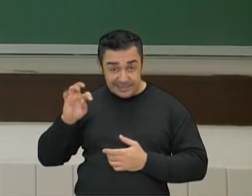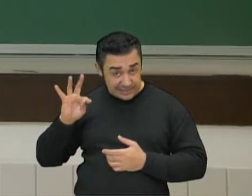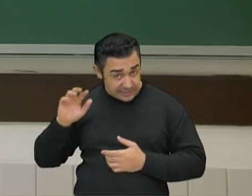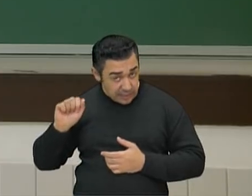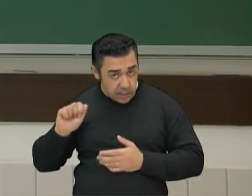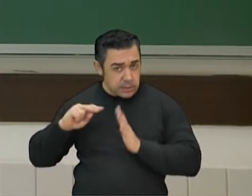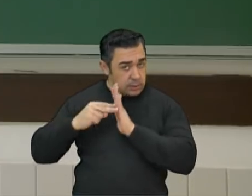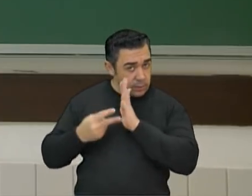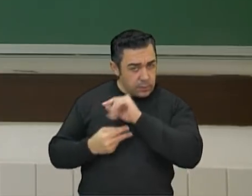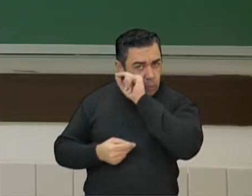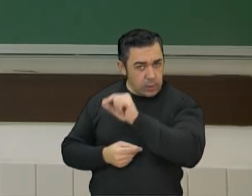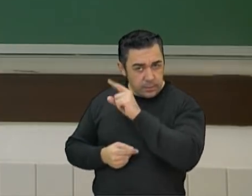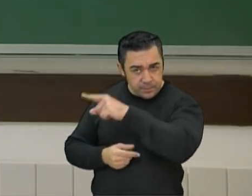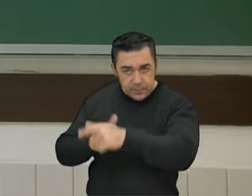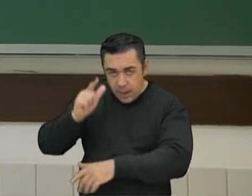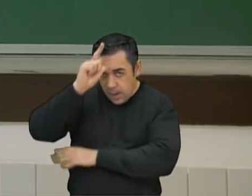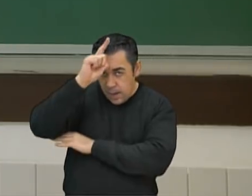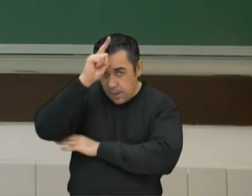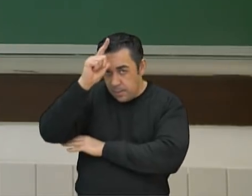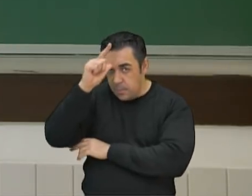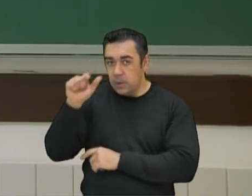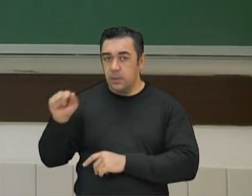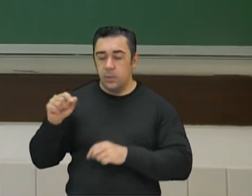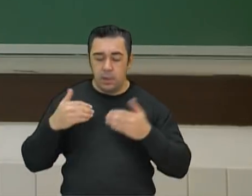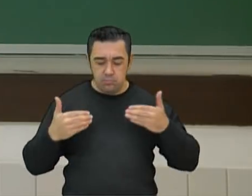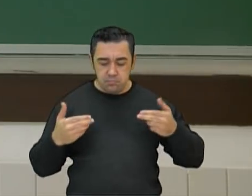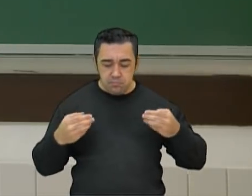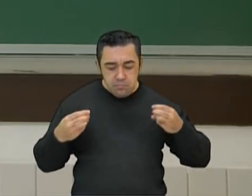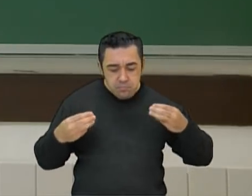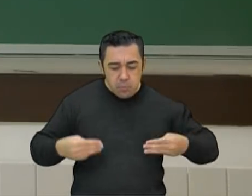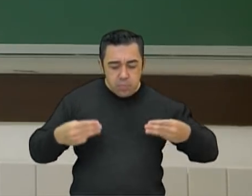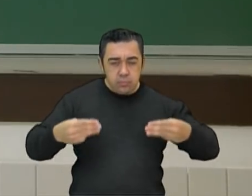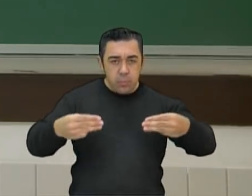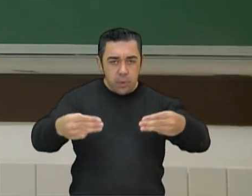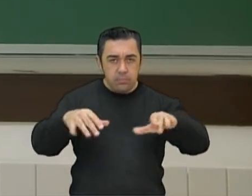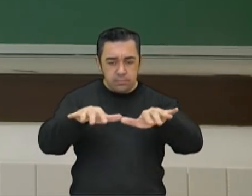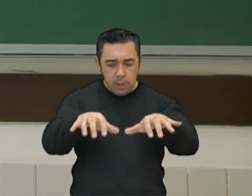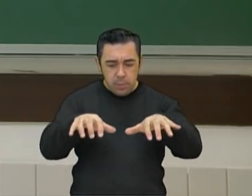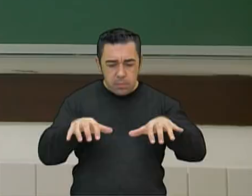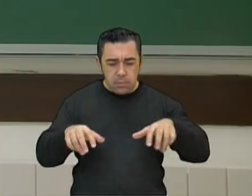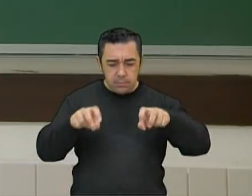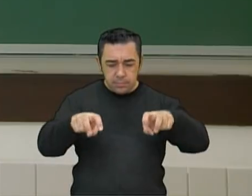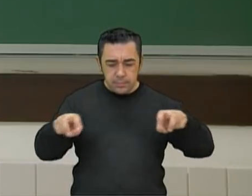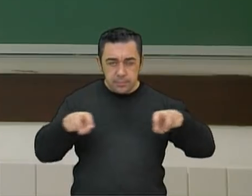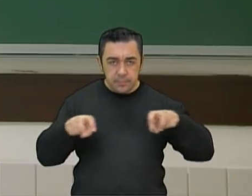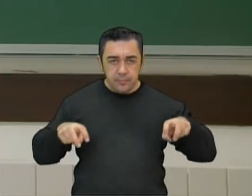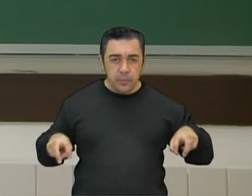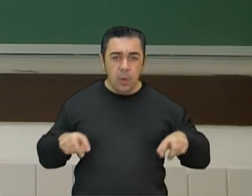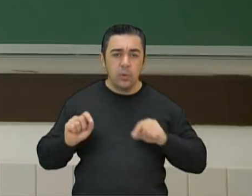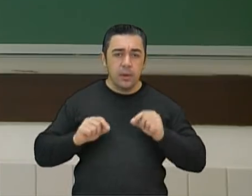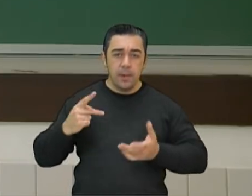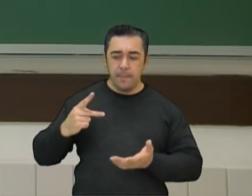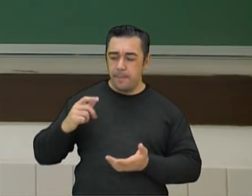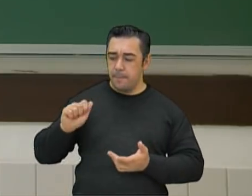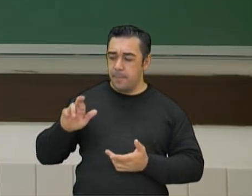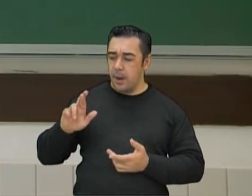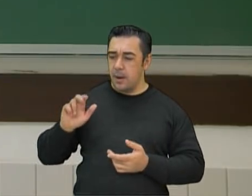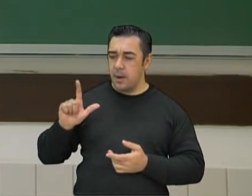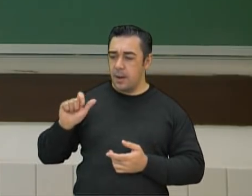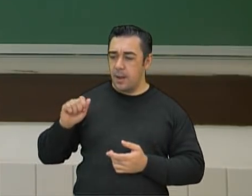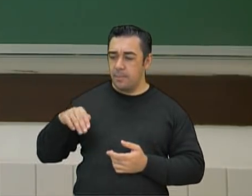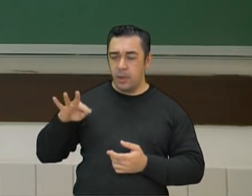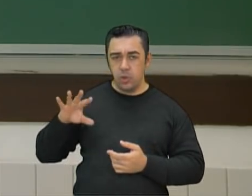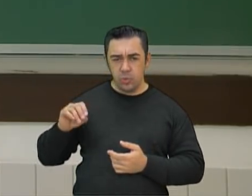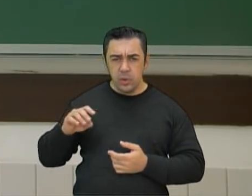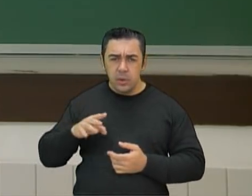caso alemão, a república parlamentarista funcionava assim, vem de parlamento, o